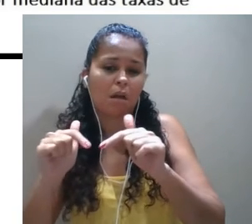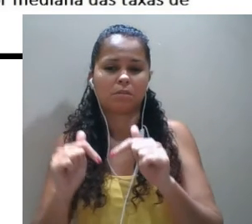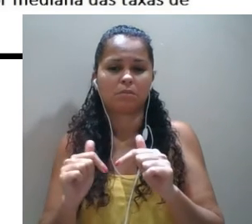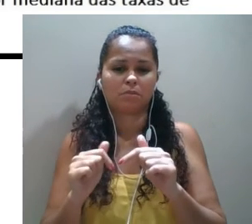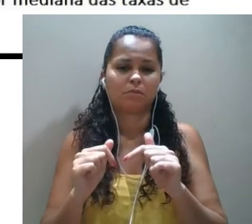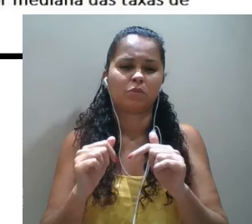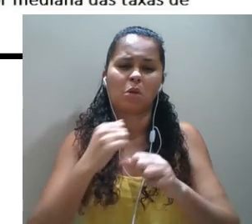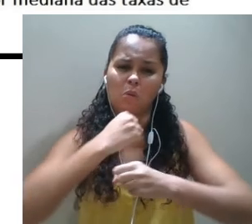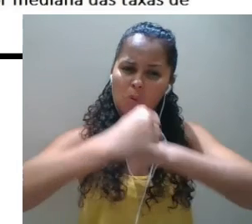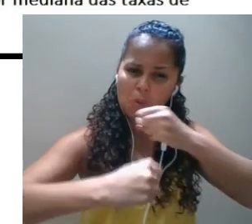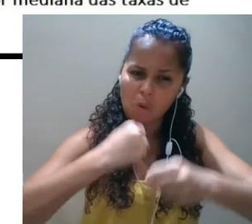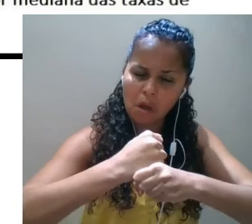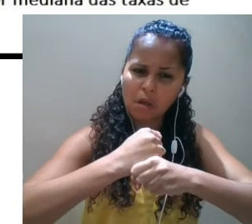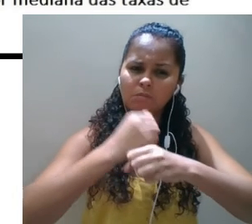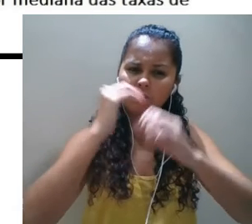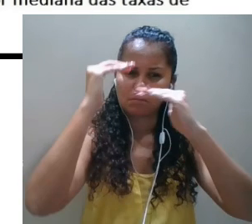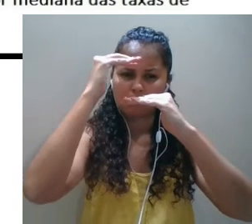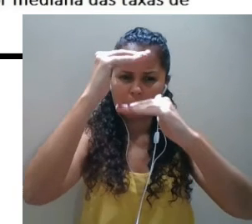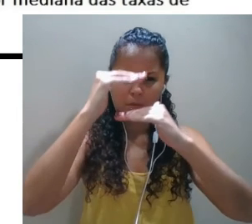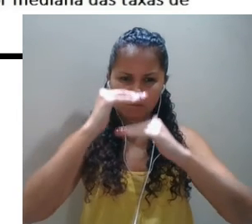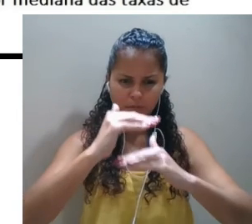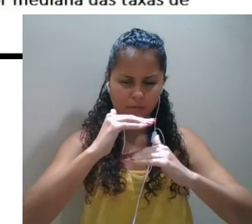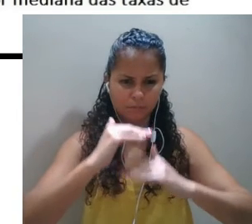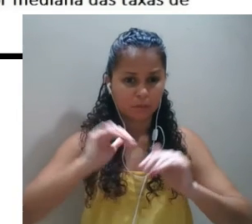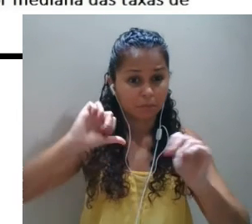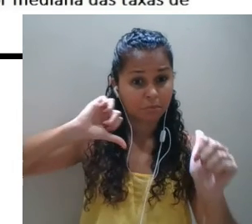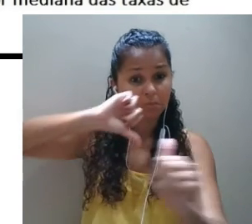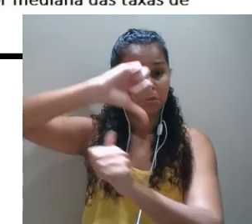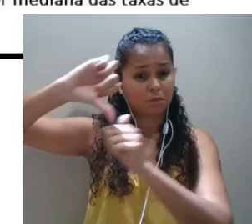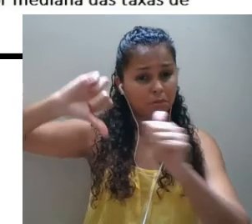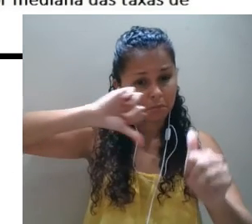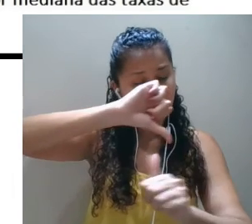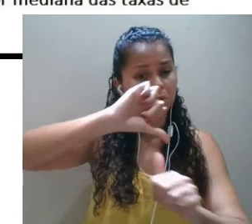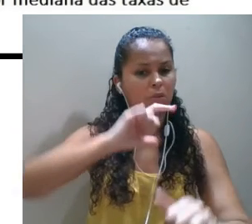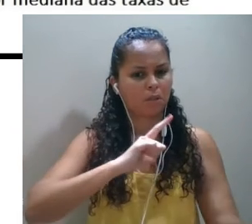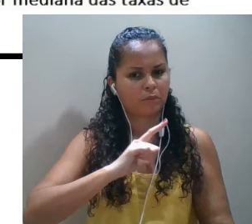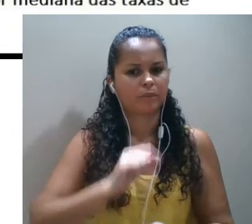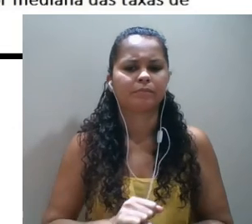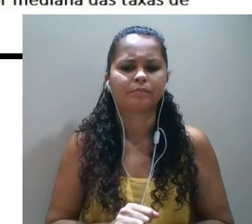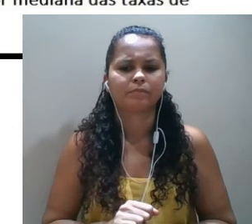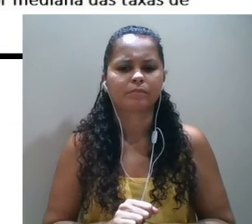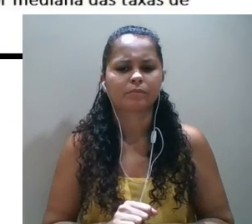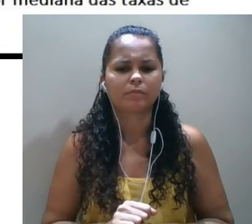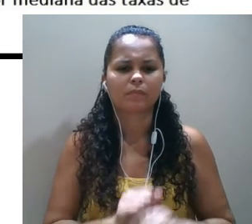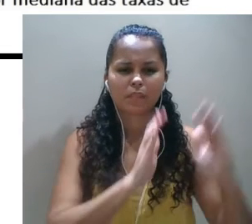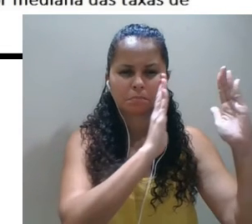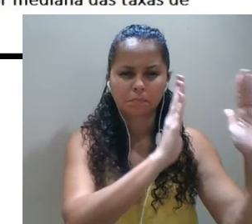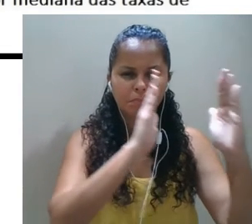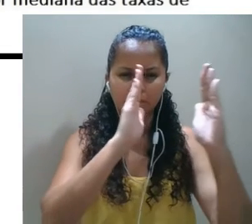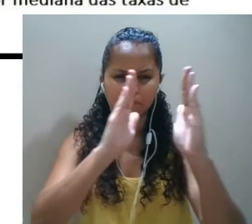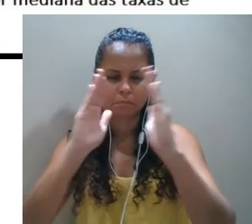ano e neste outro ano, né? E ela variou, ela teve lá suas oscilações. Ok, isso para cada uma das